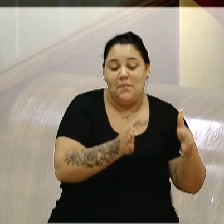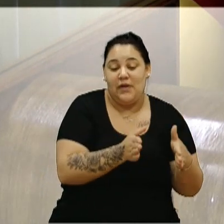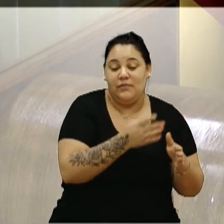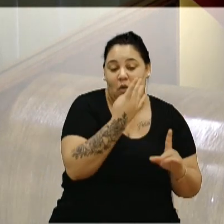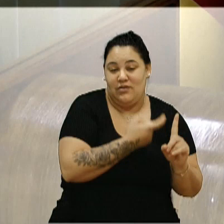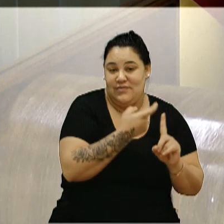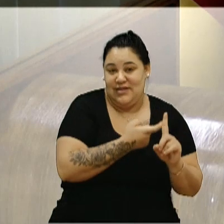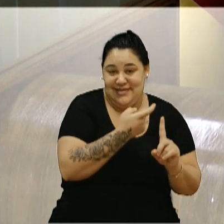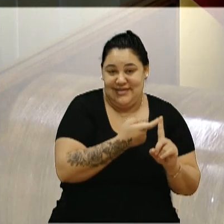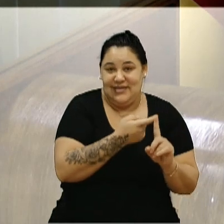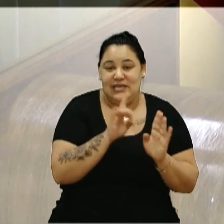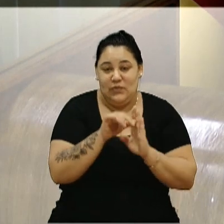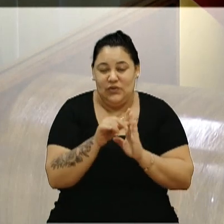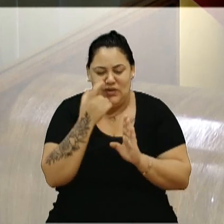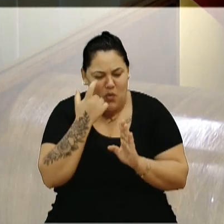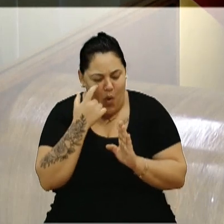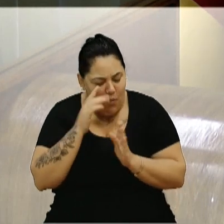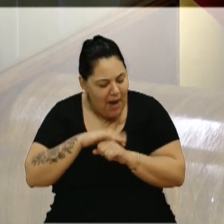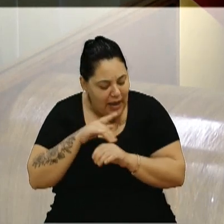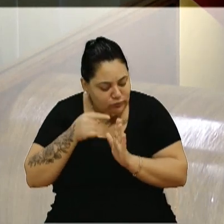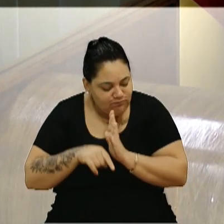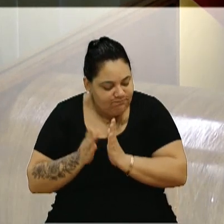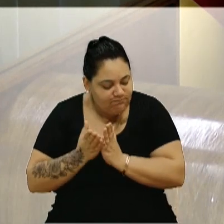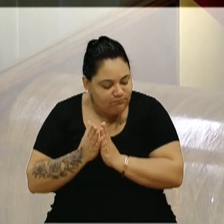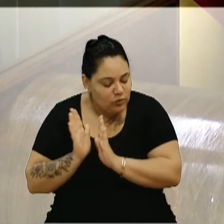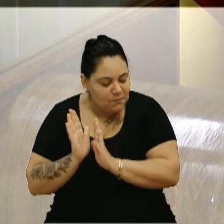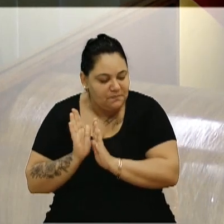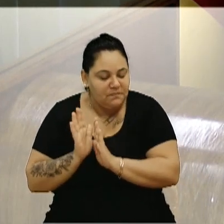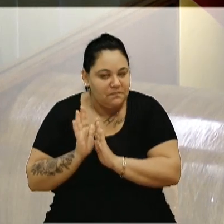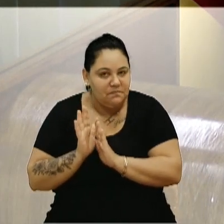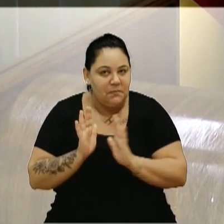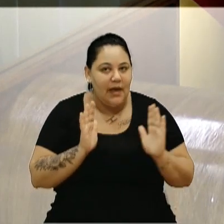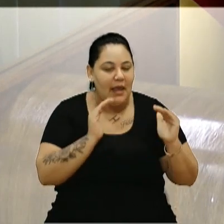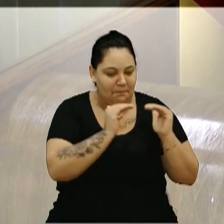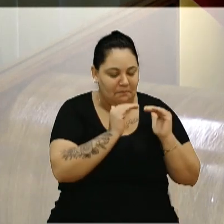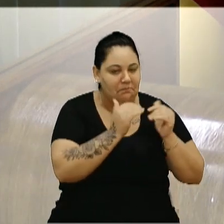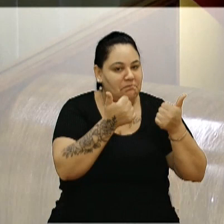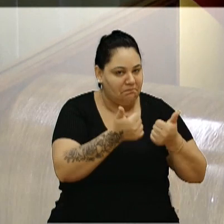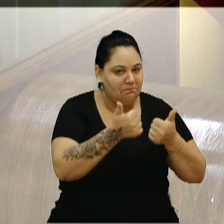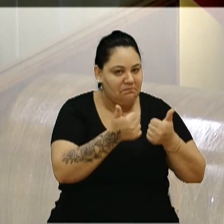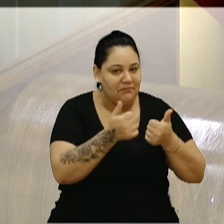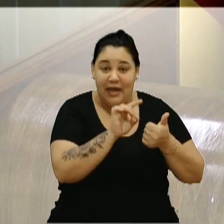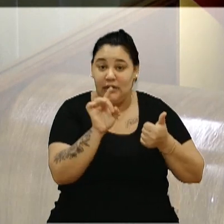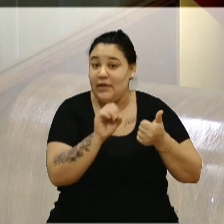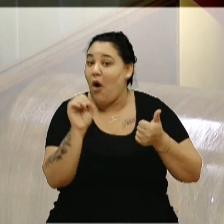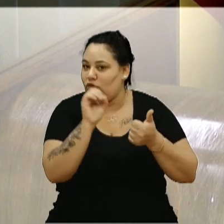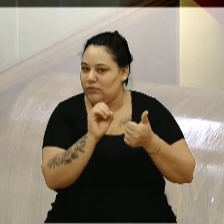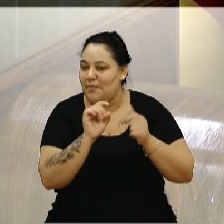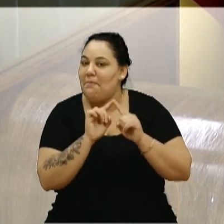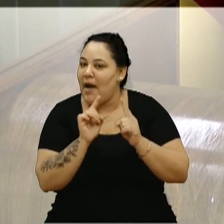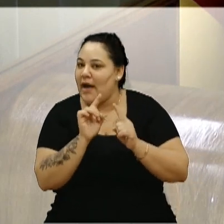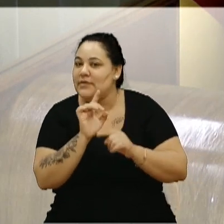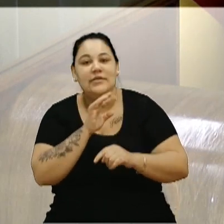gente analisa com mais profundidade, ela está adequada, né? Ela não está ótima, mas não está ruim. Ela está adequada,